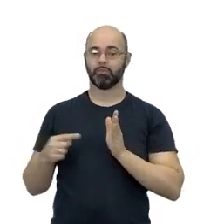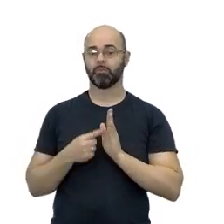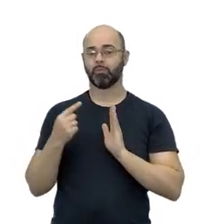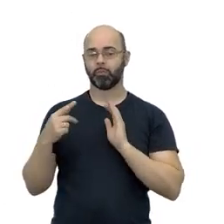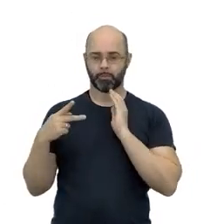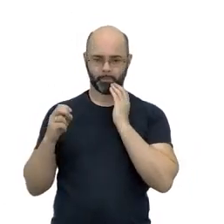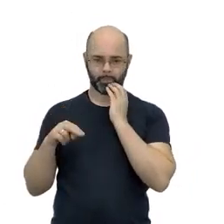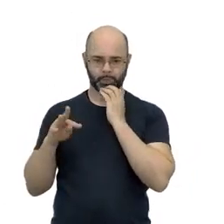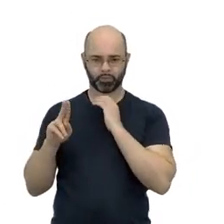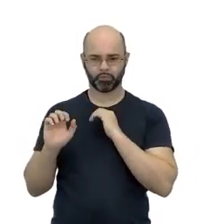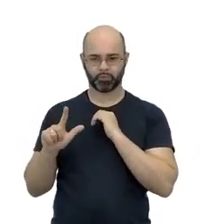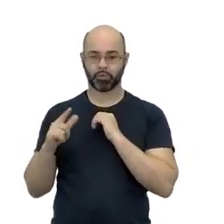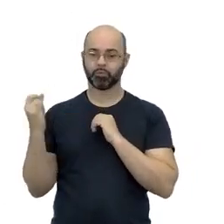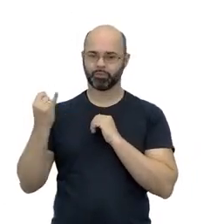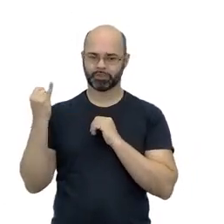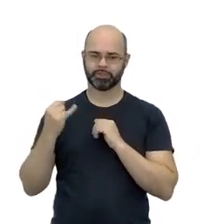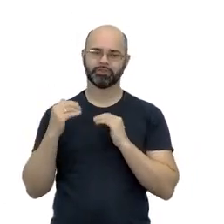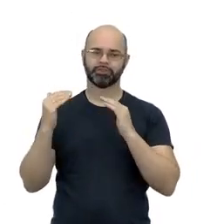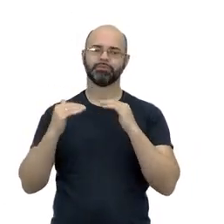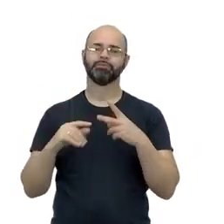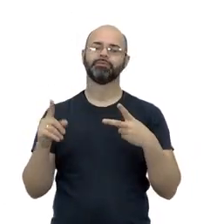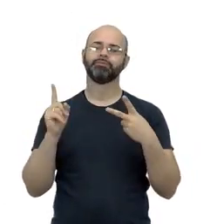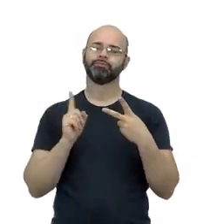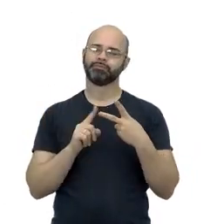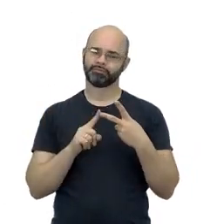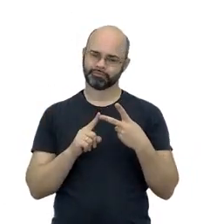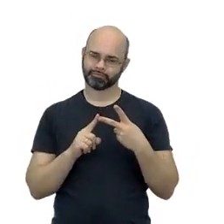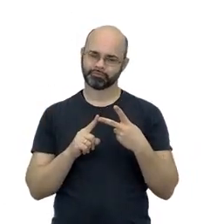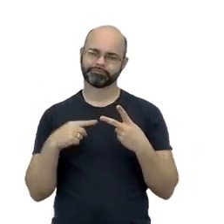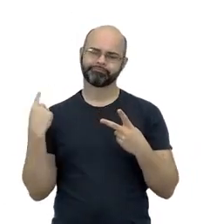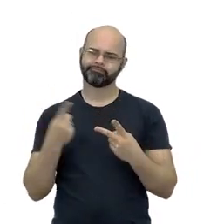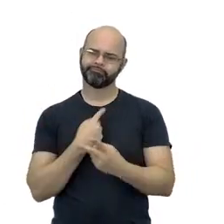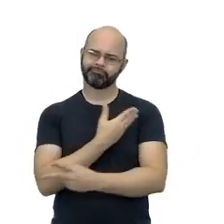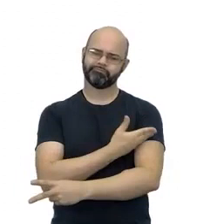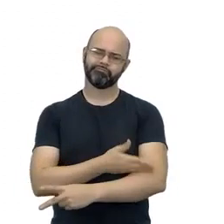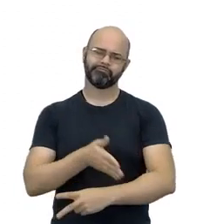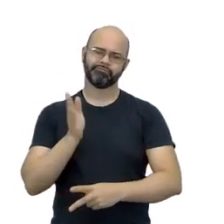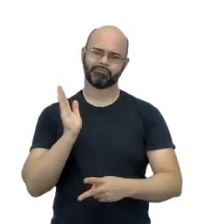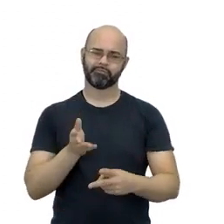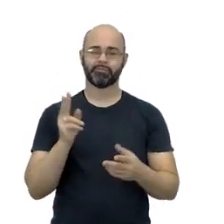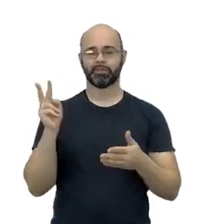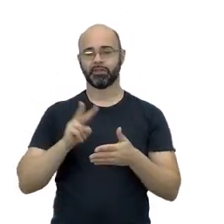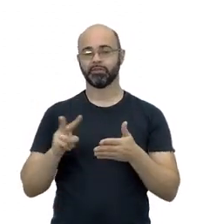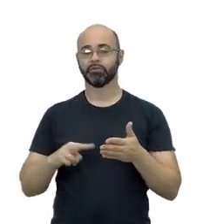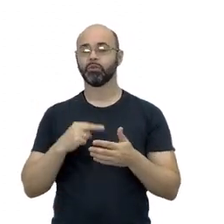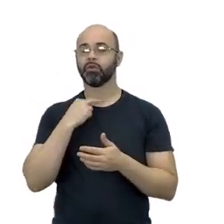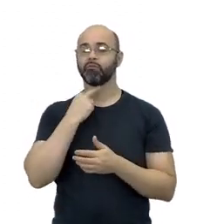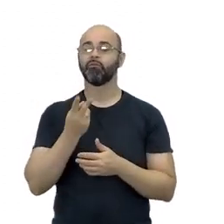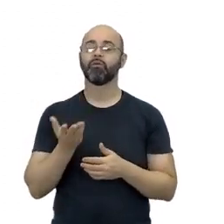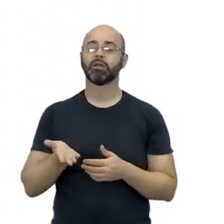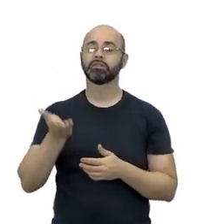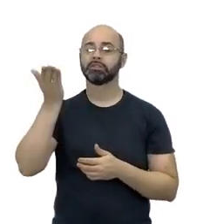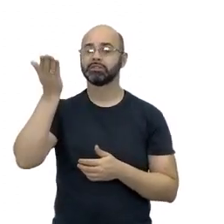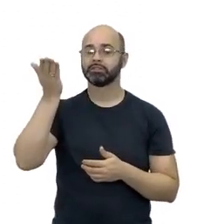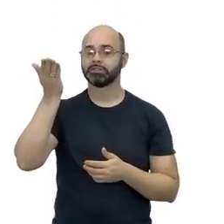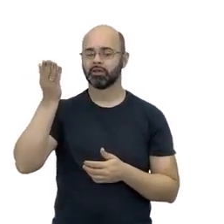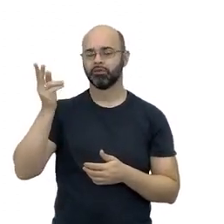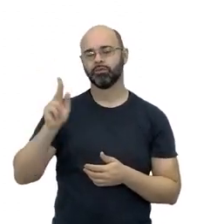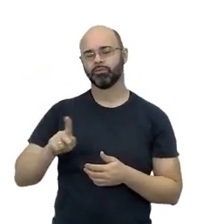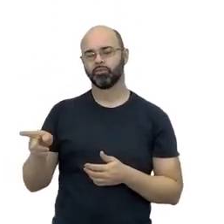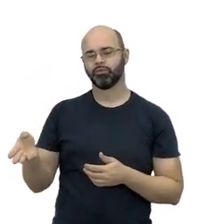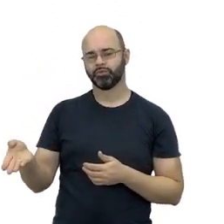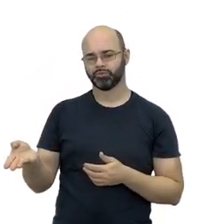que eu selecionei é a nossa já consagrada leitura em voz alta pelo professor, pela